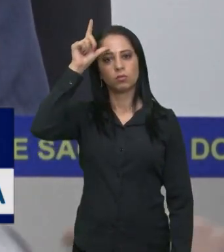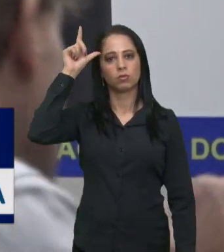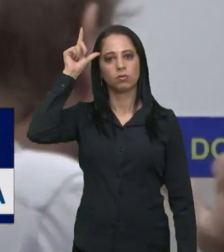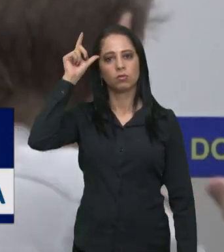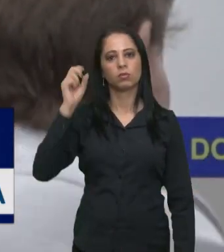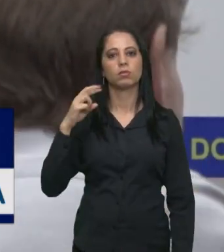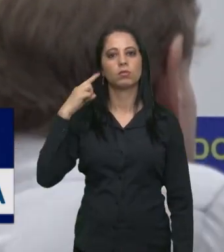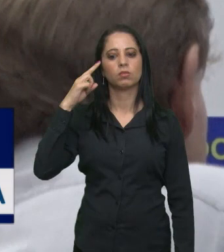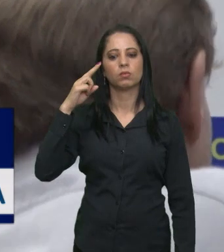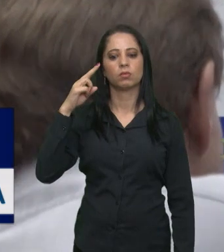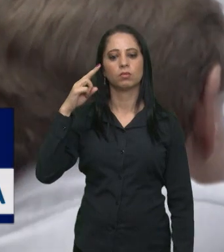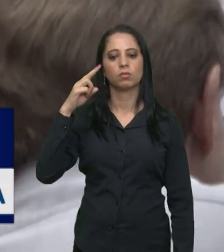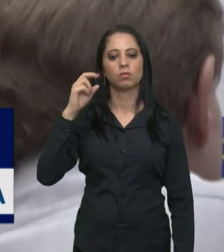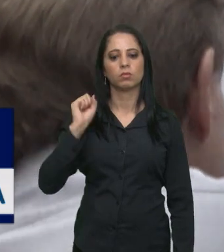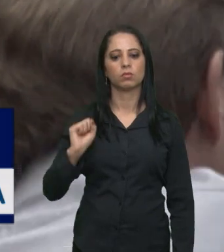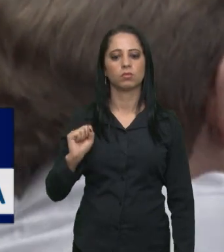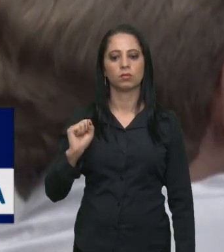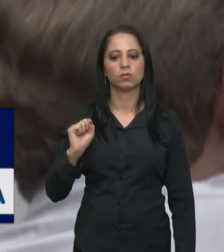Bispo,